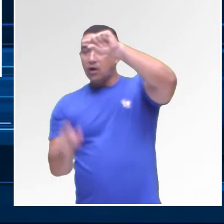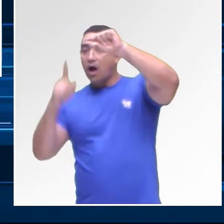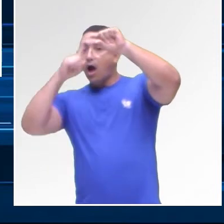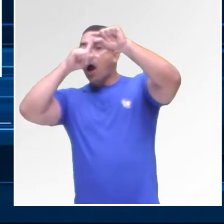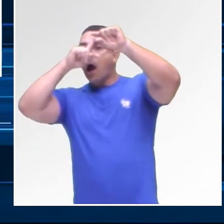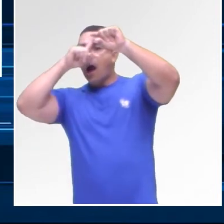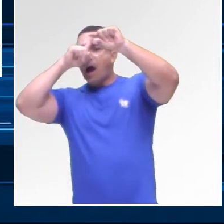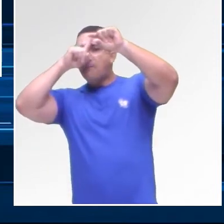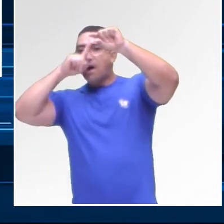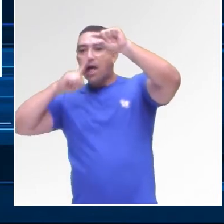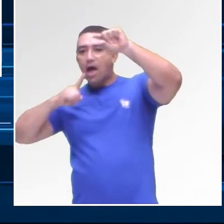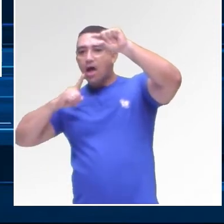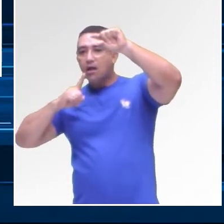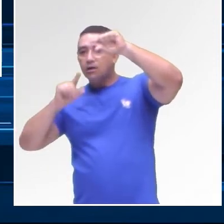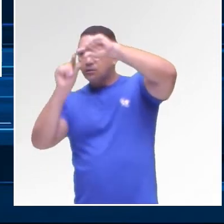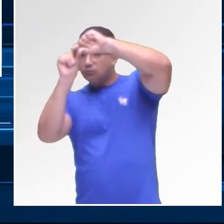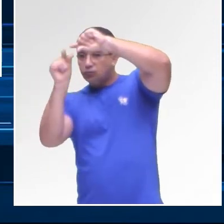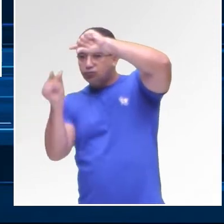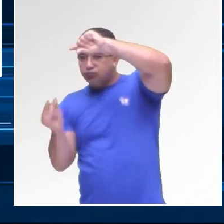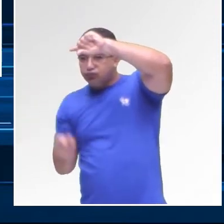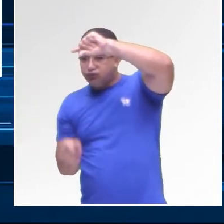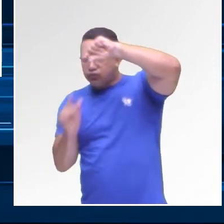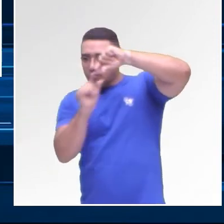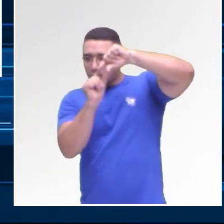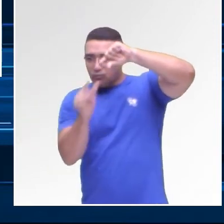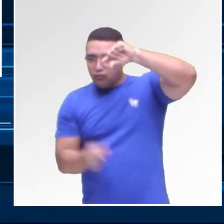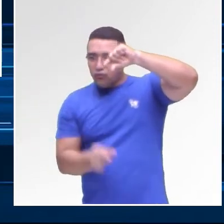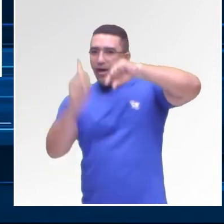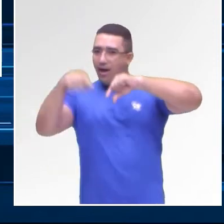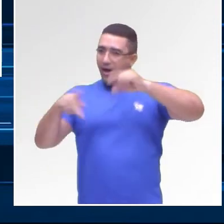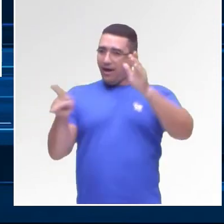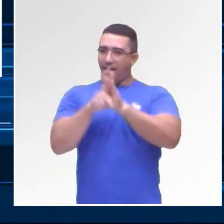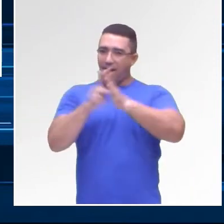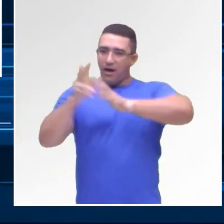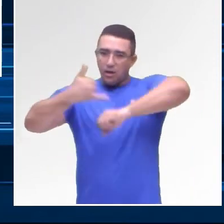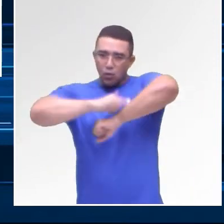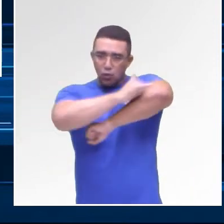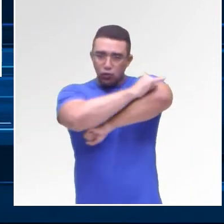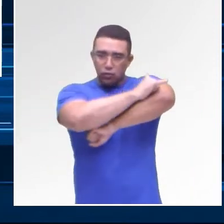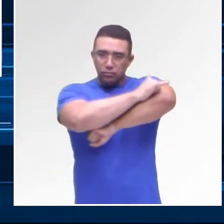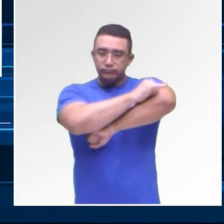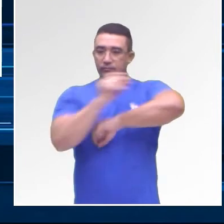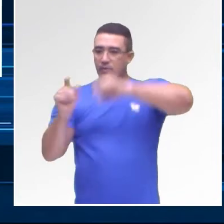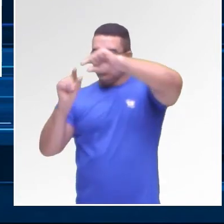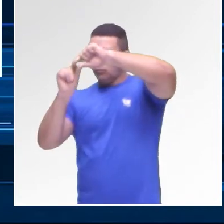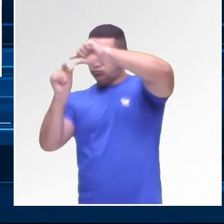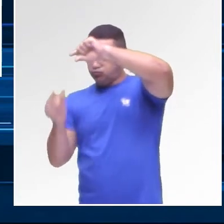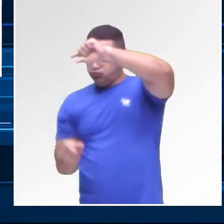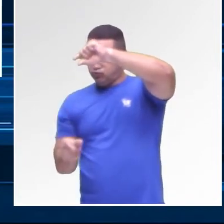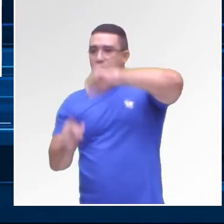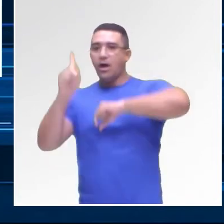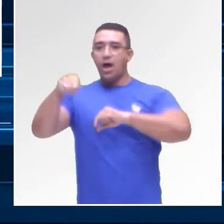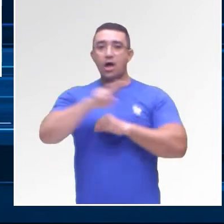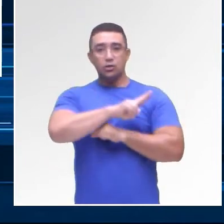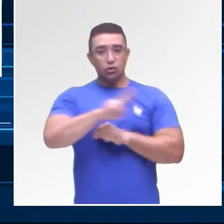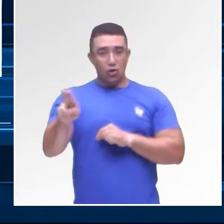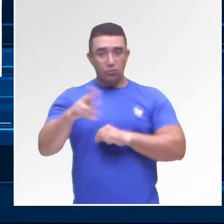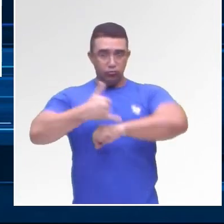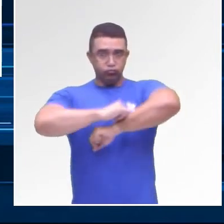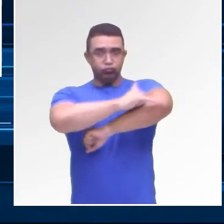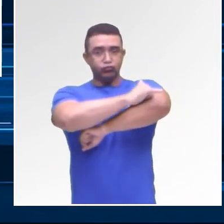são justamente o que? As nossas gordurinhas. Essa do lado de fora é chamada de